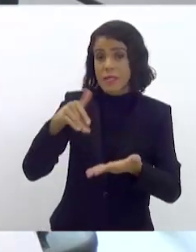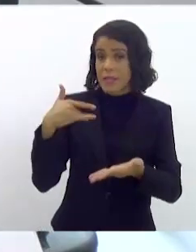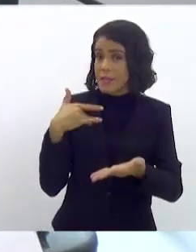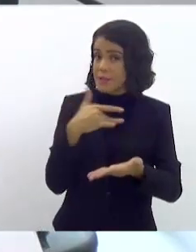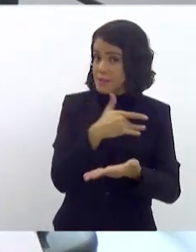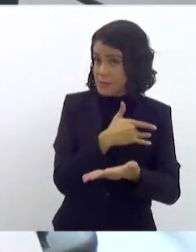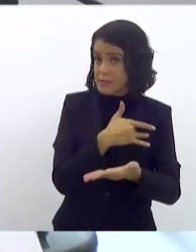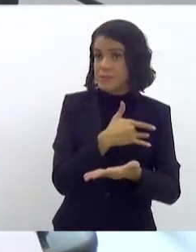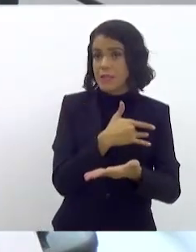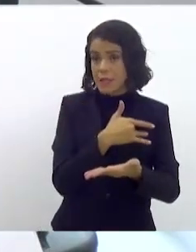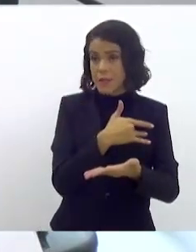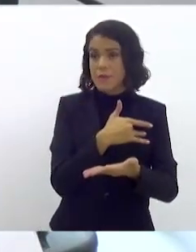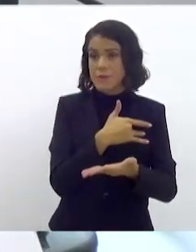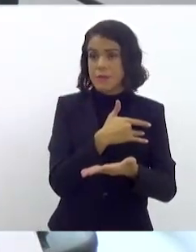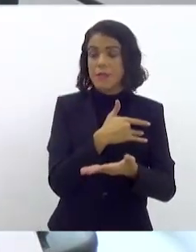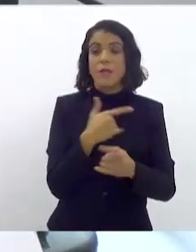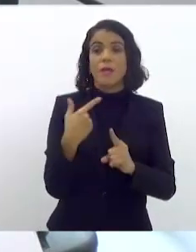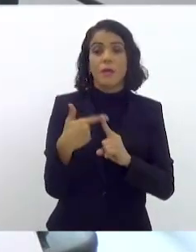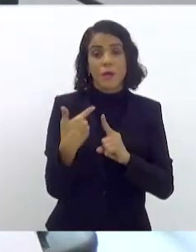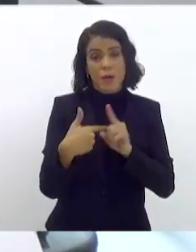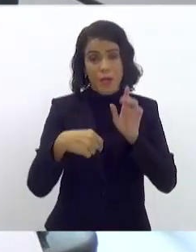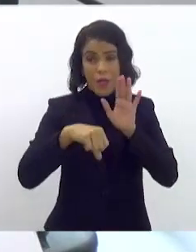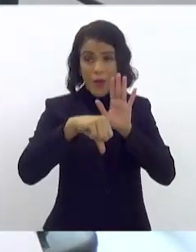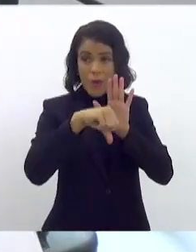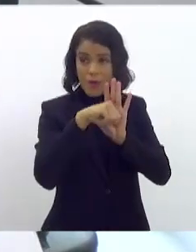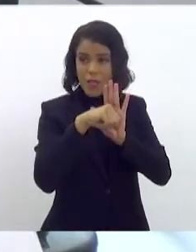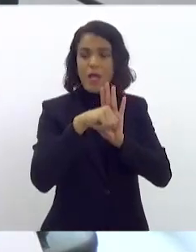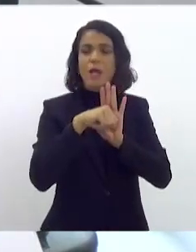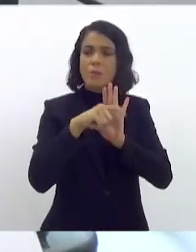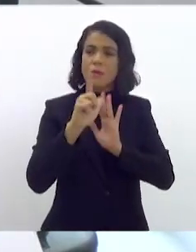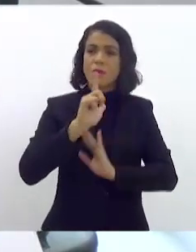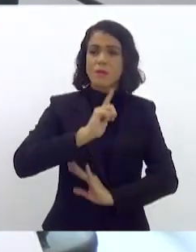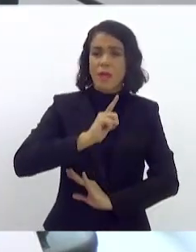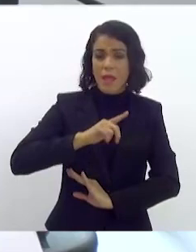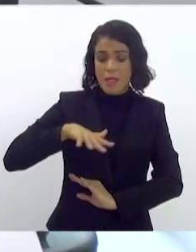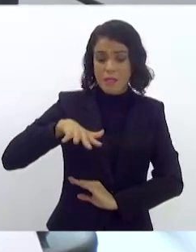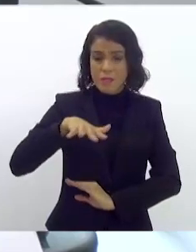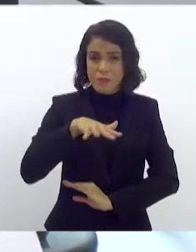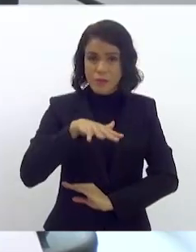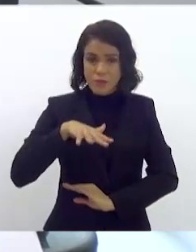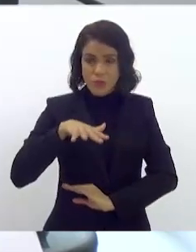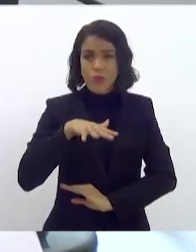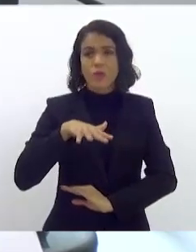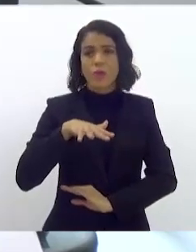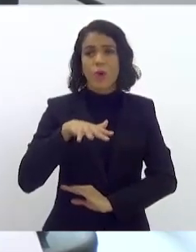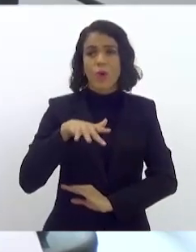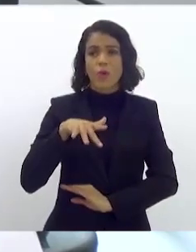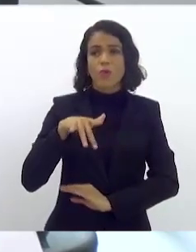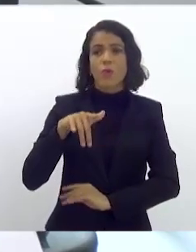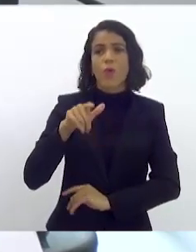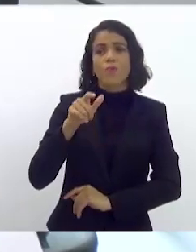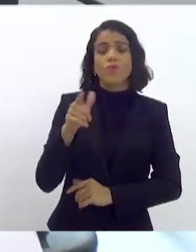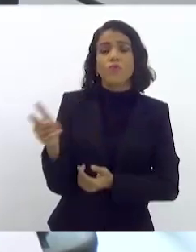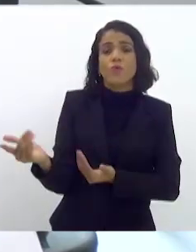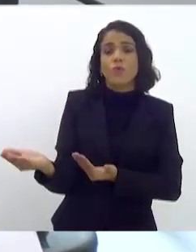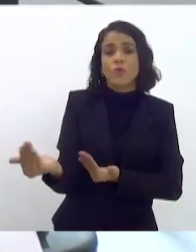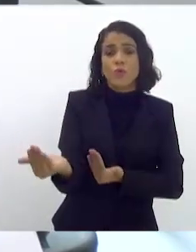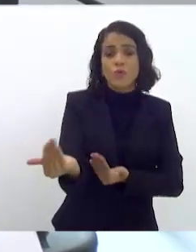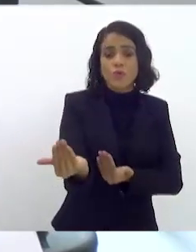Saúde, porque esses crimes envolvem a questão de preparação dos nossos